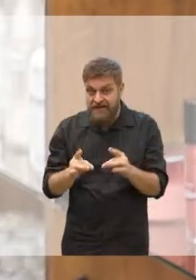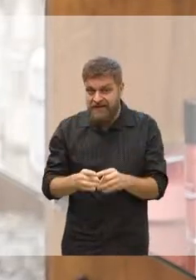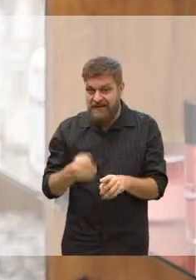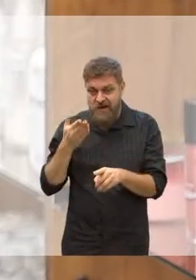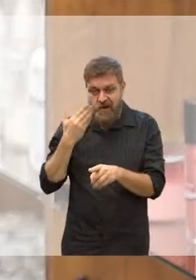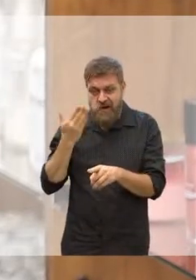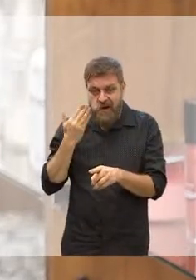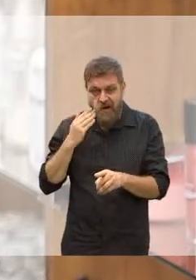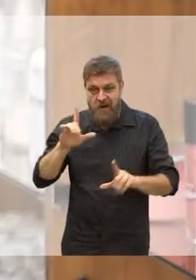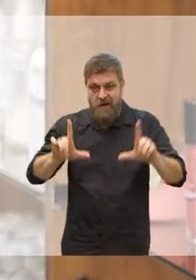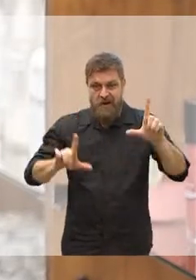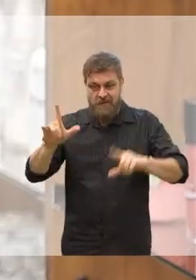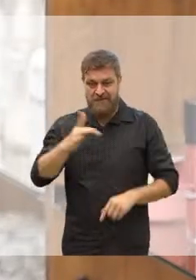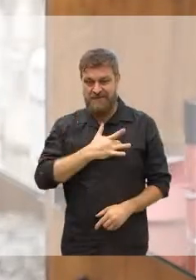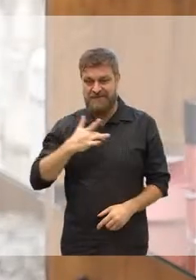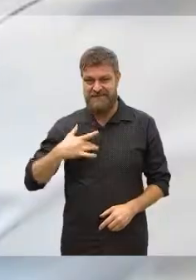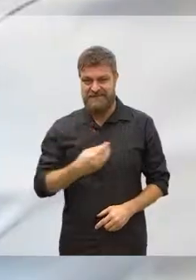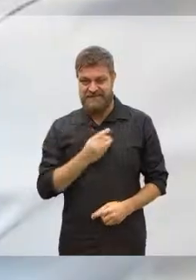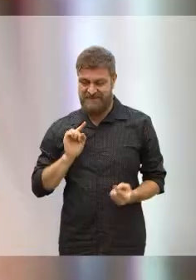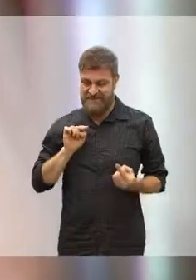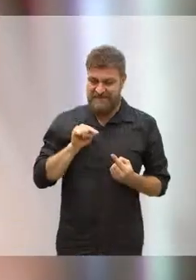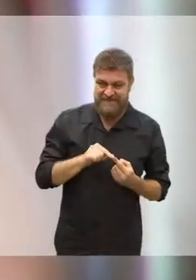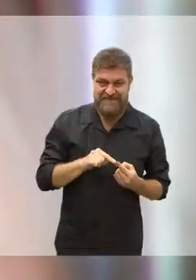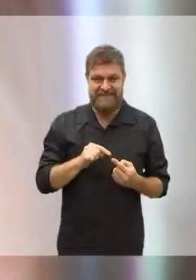confere no Saúde é Vida de hoje.